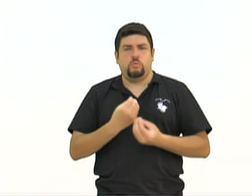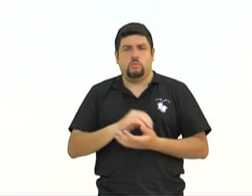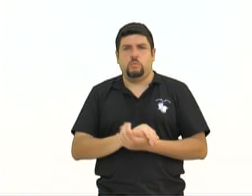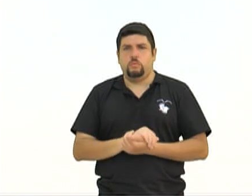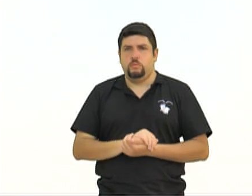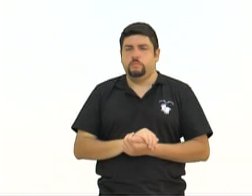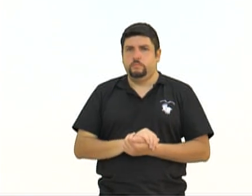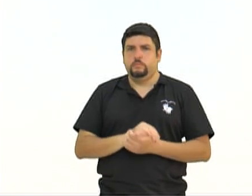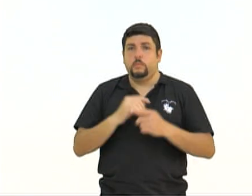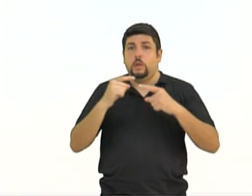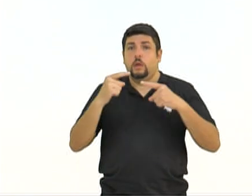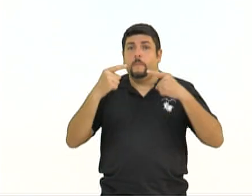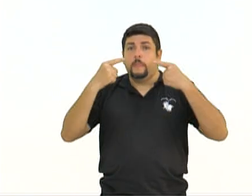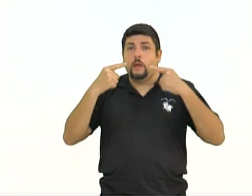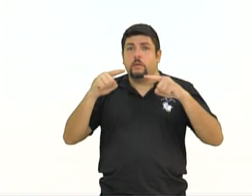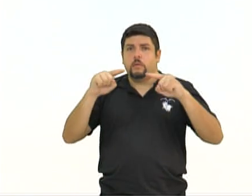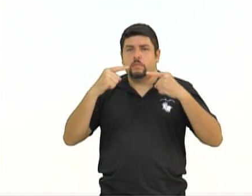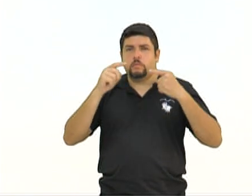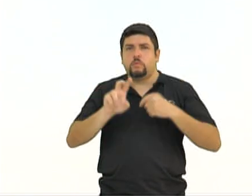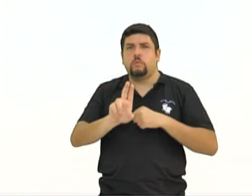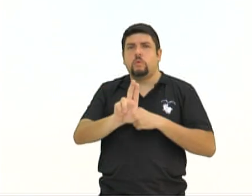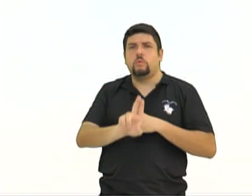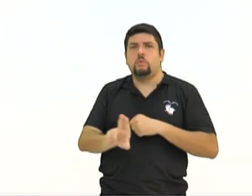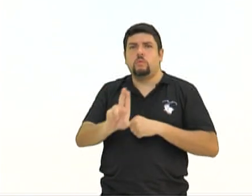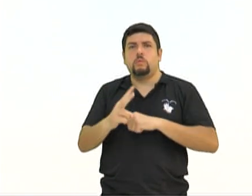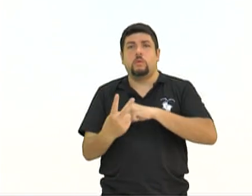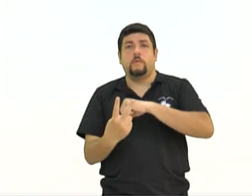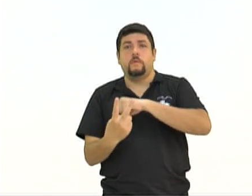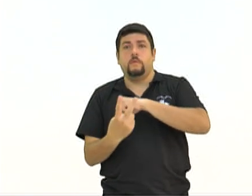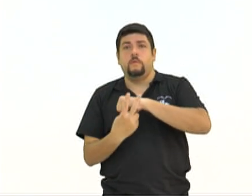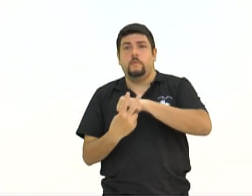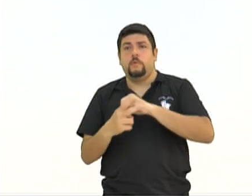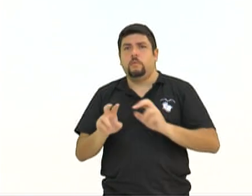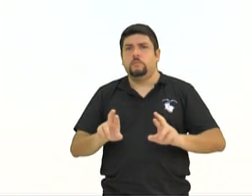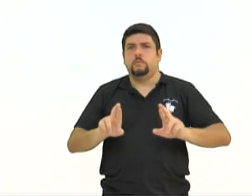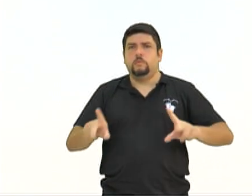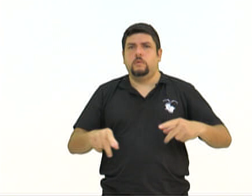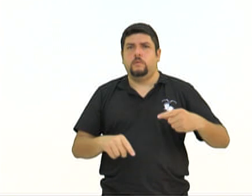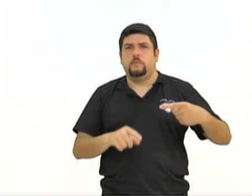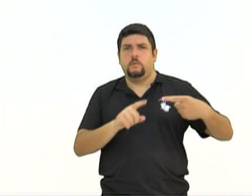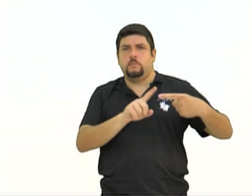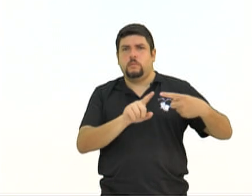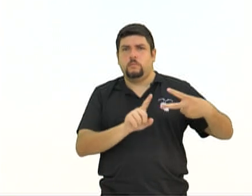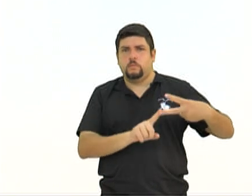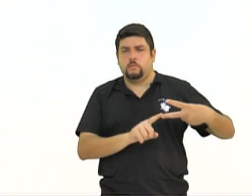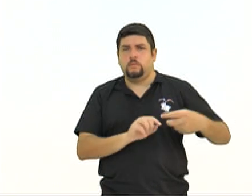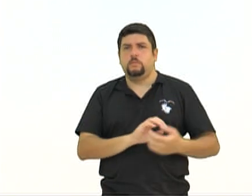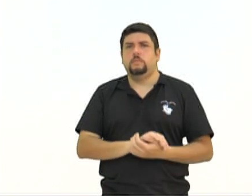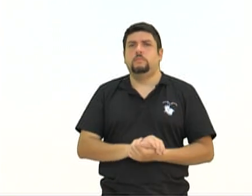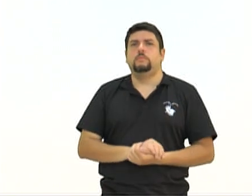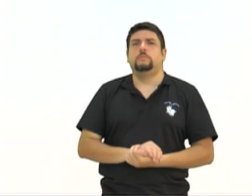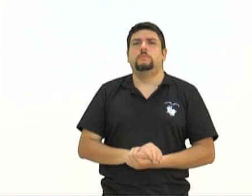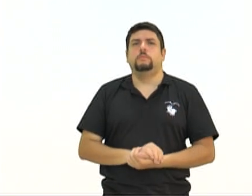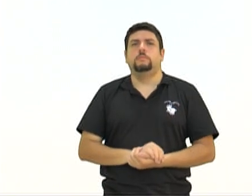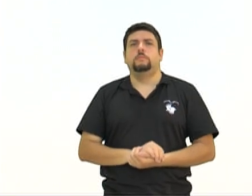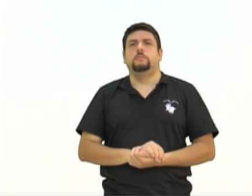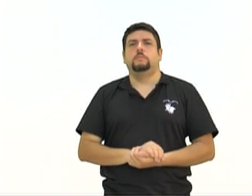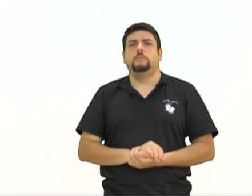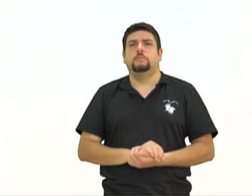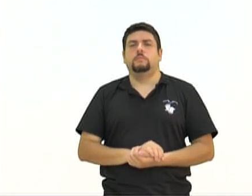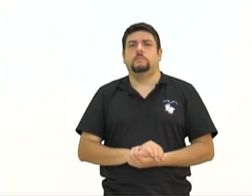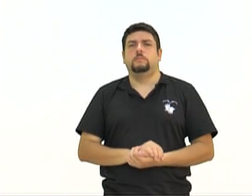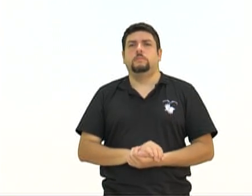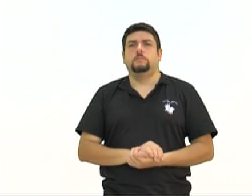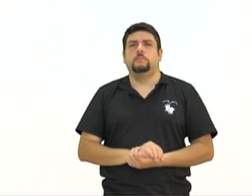trecho da música, ela usa dois verbos diferentes na consequência. Olha aqui comigo. If I were a boy, se eu fosse